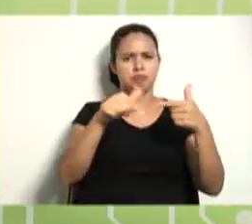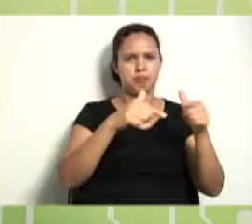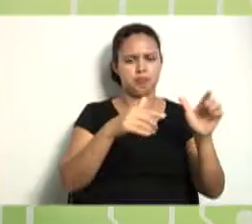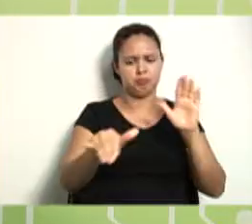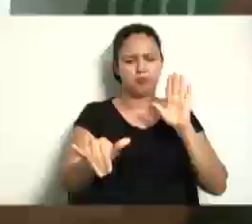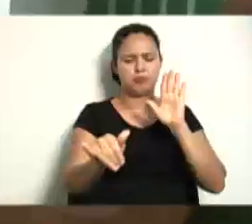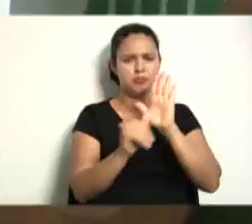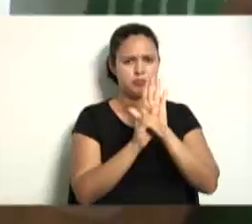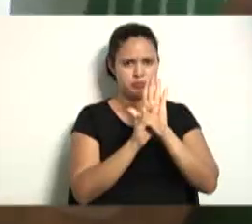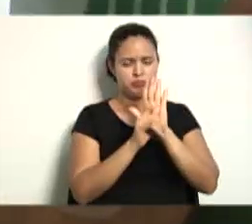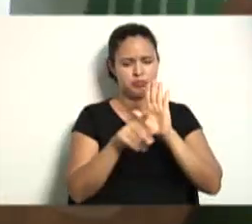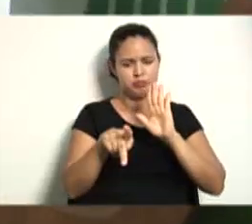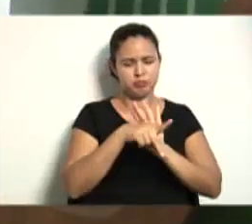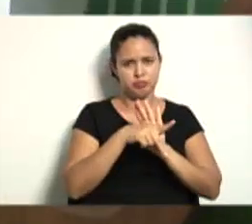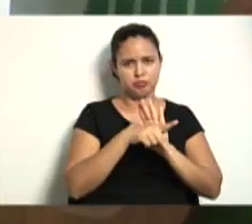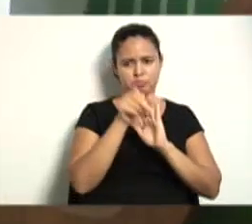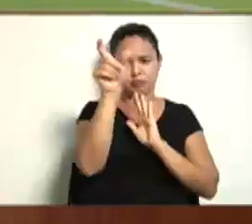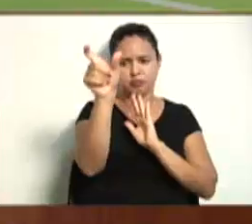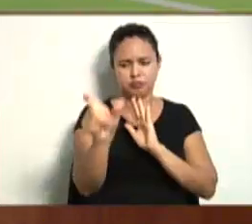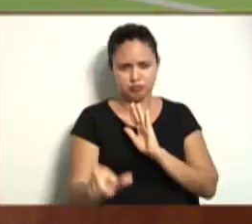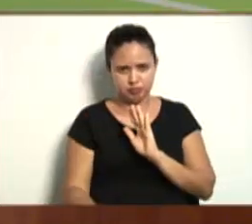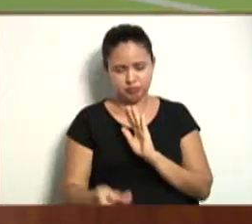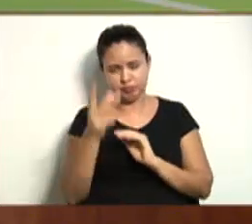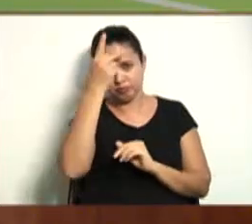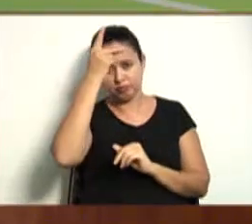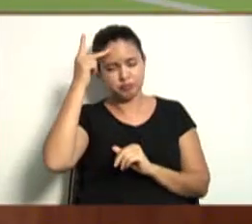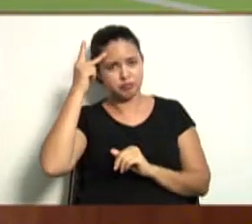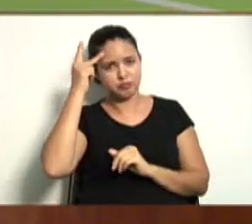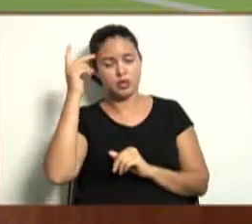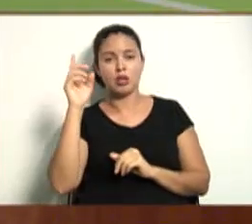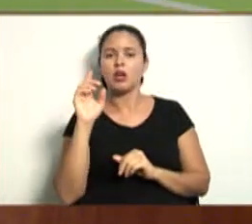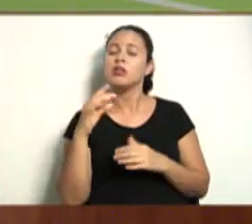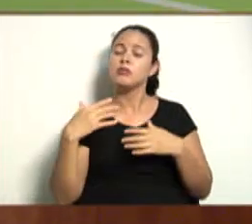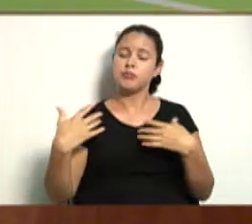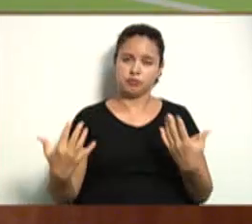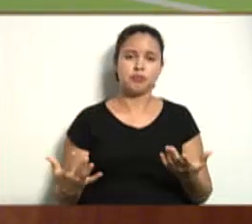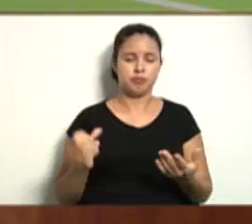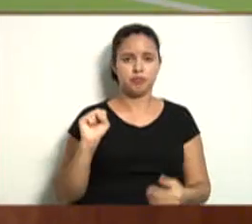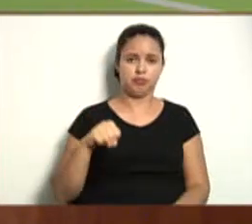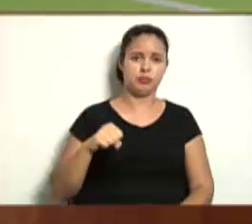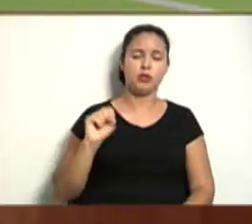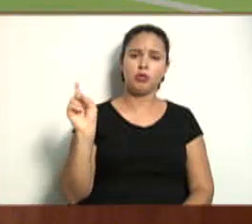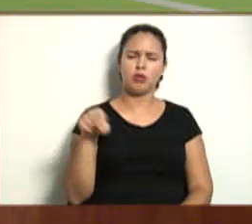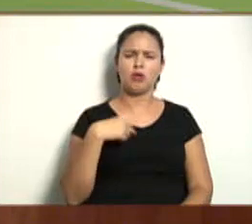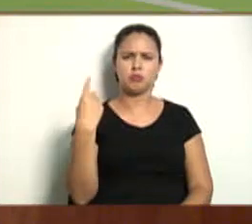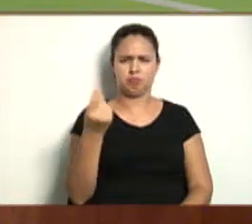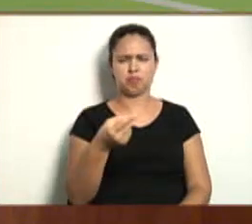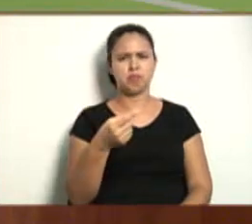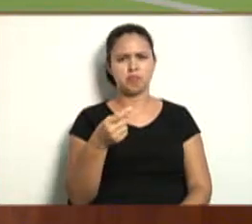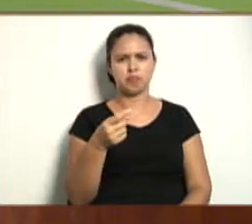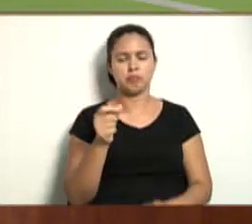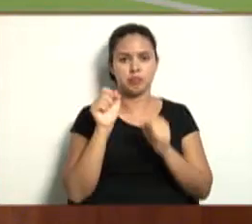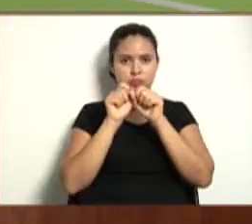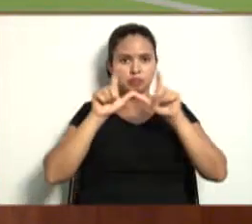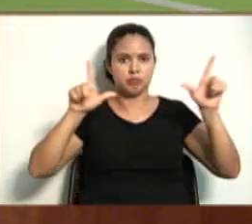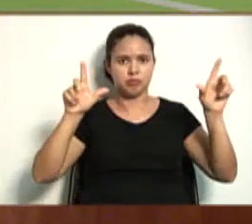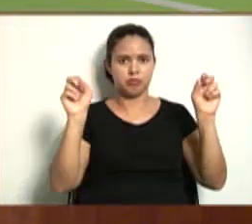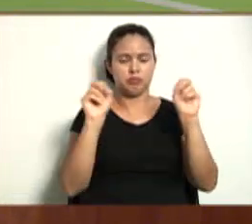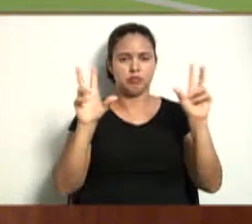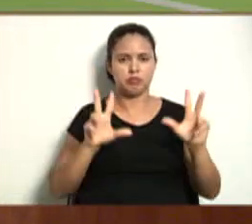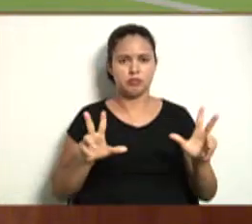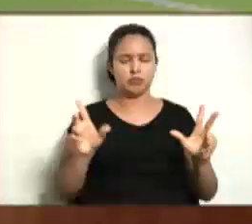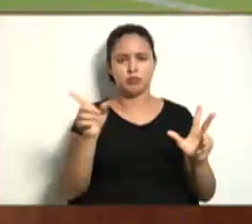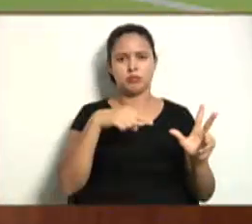para a gente? Veja, se nós ficarmos atentos, nós somos o que